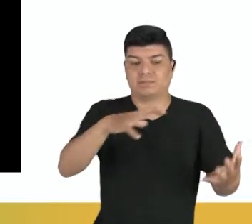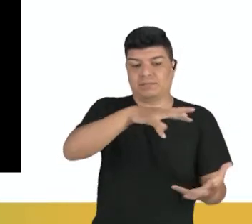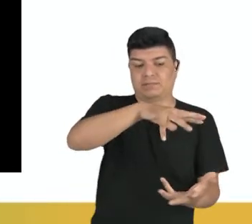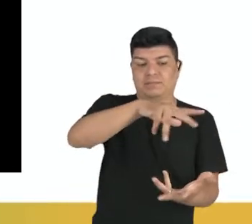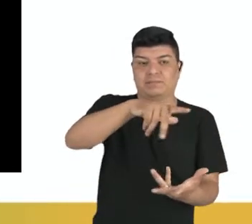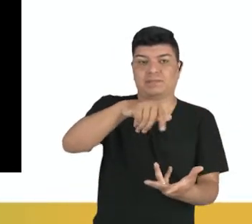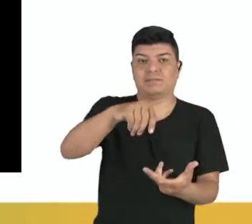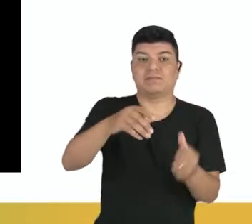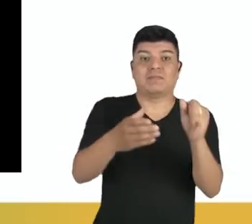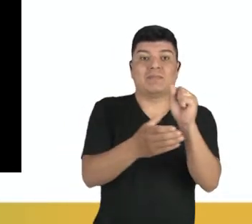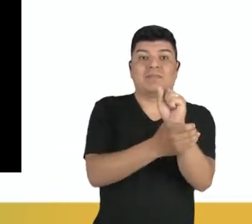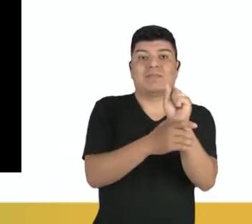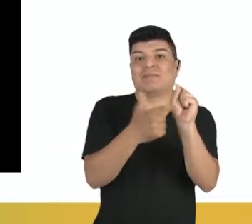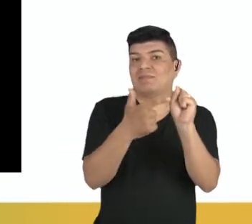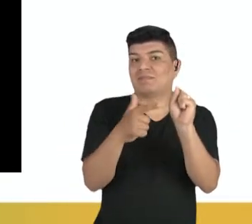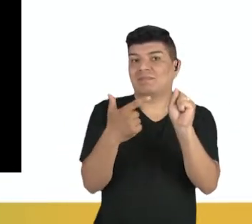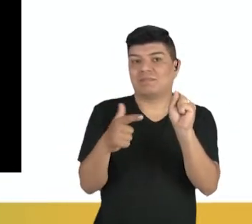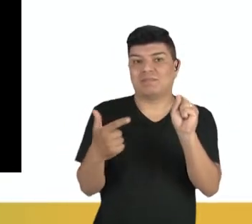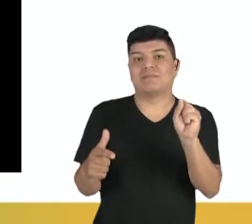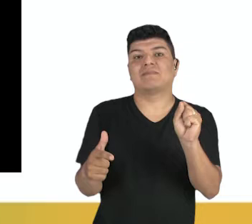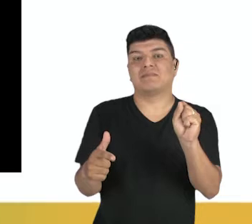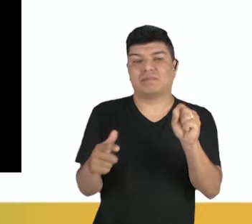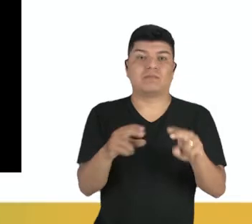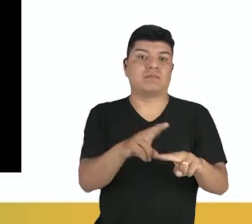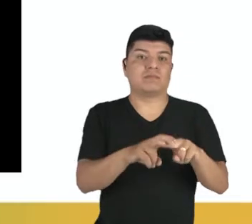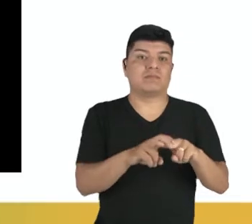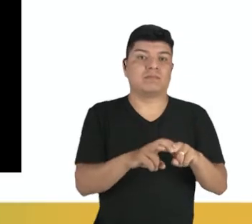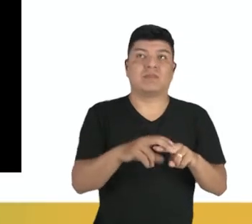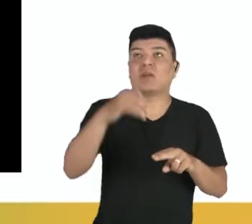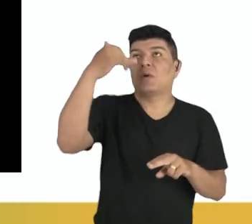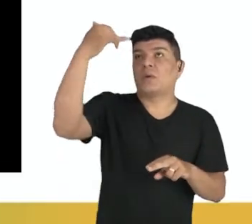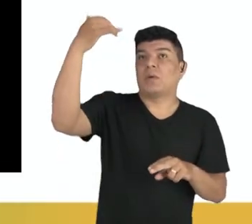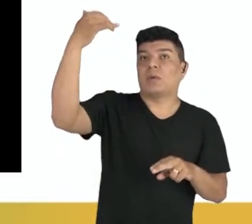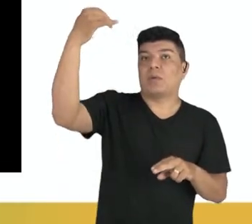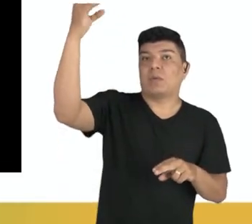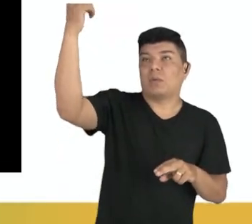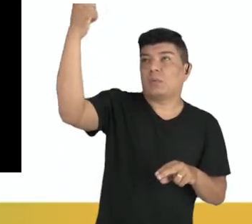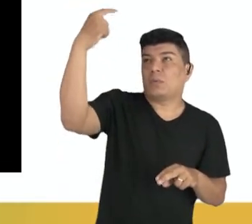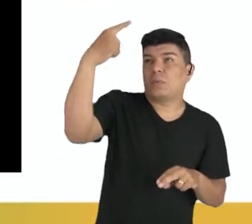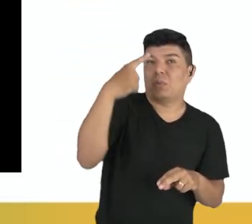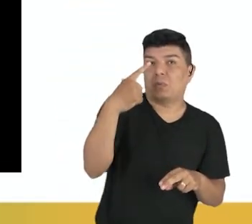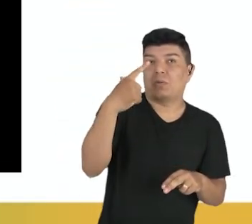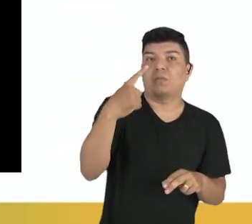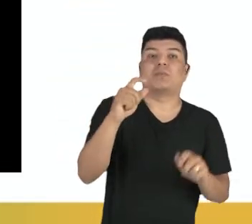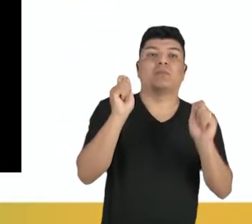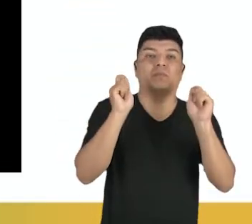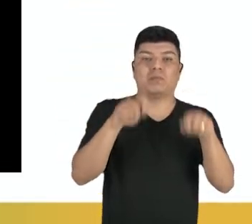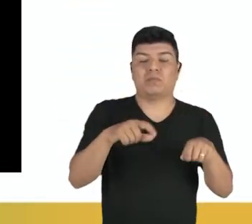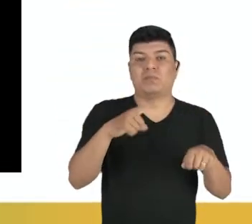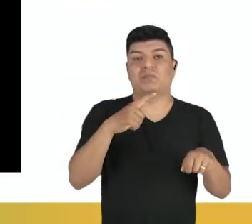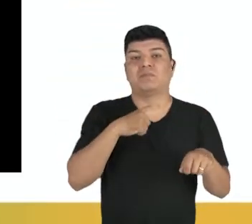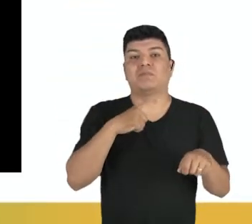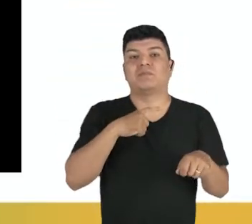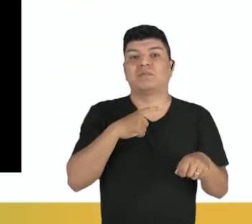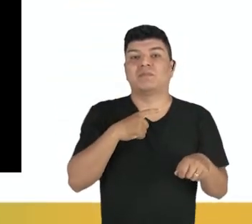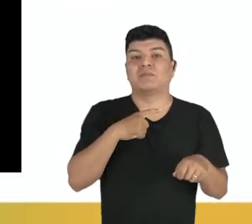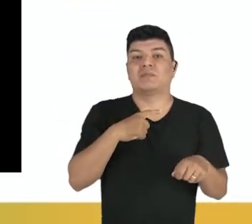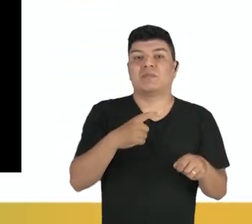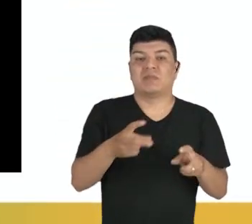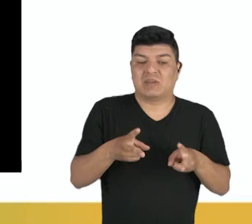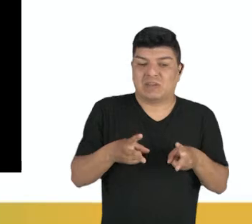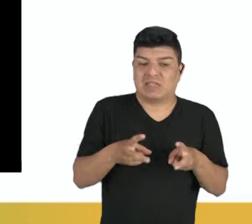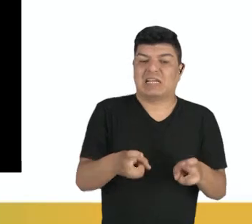planeta vai ficar desprotegido, dessa camada. Então os raios ultravioleta do Sol, que inclusive podem causar câncer na pessoa, vai